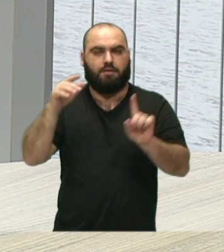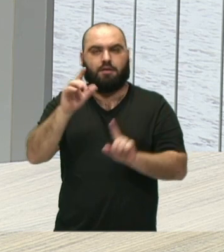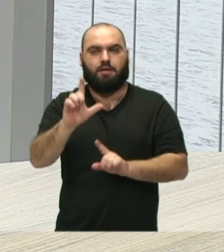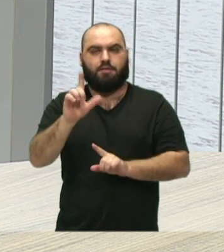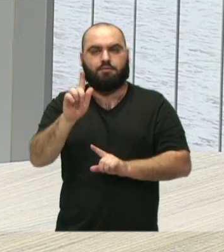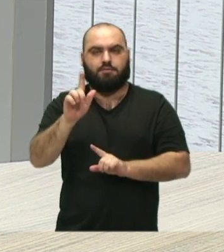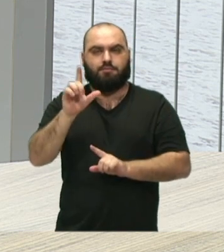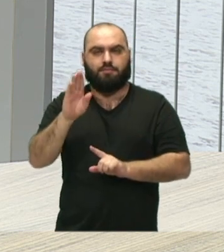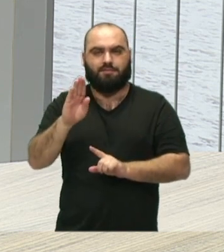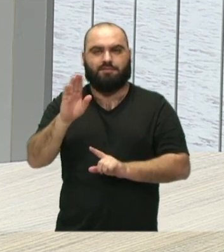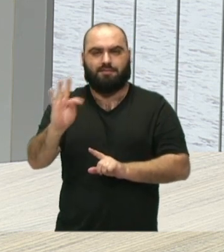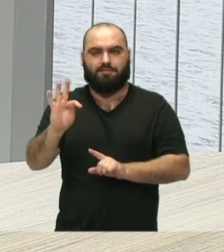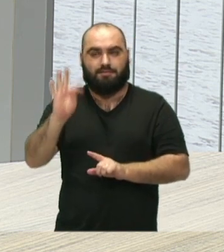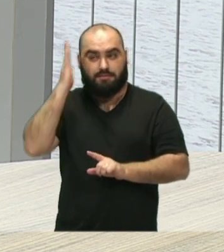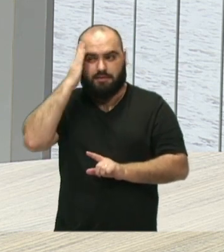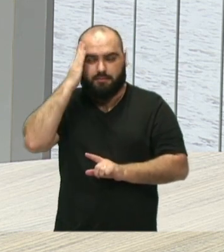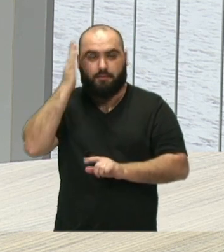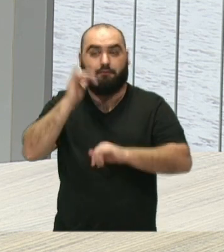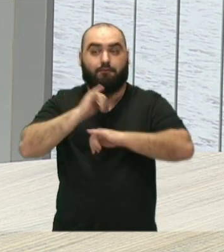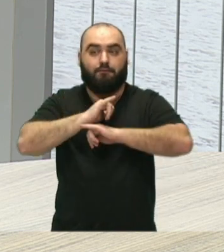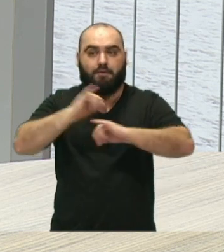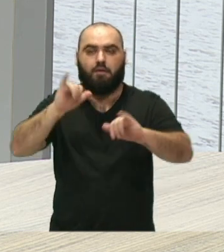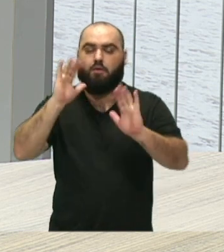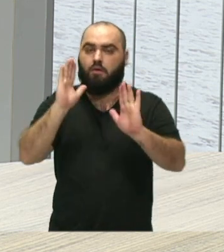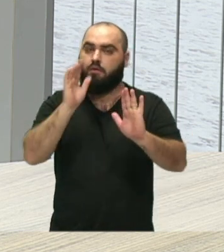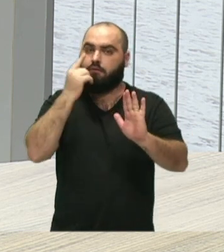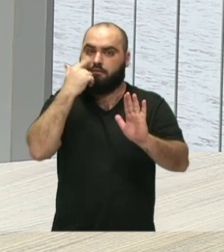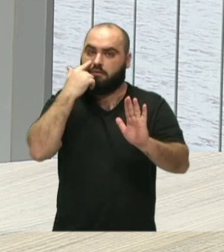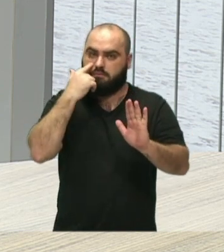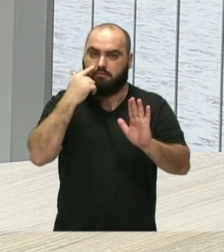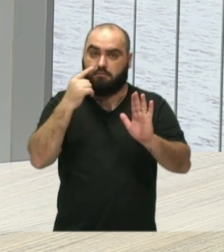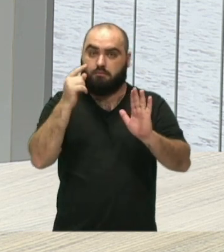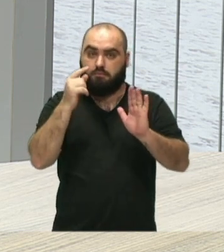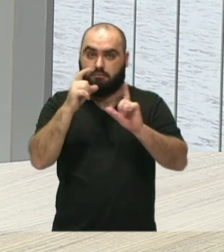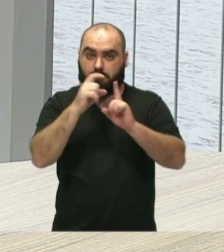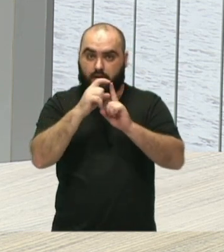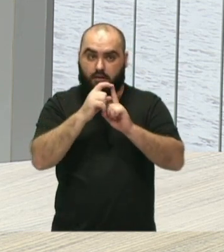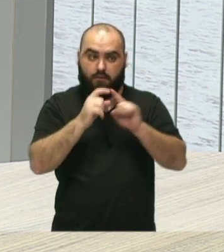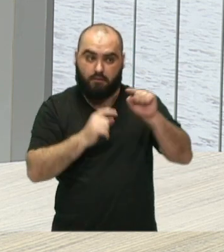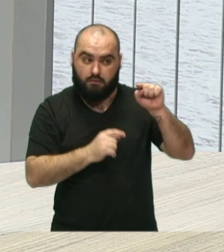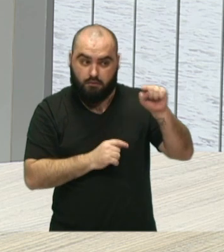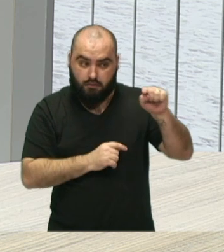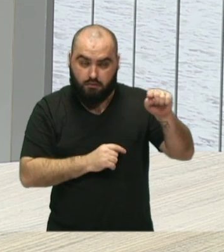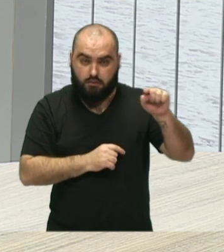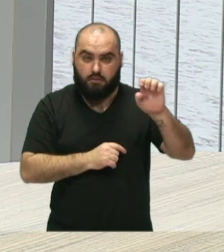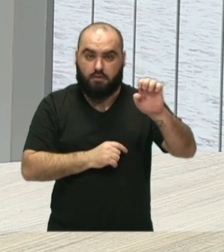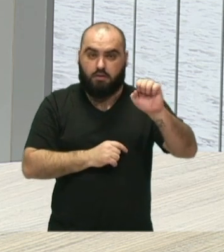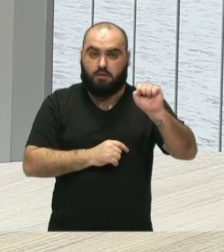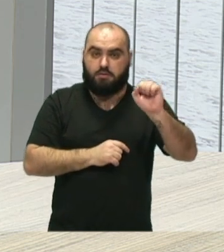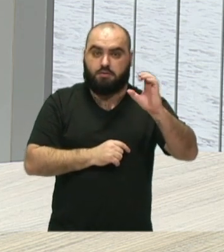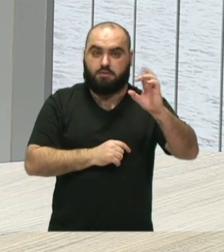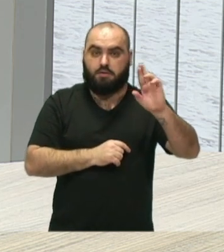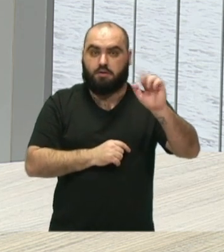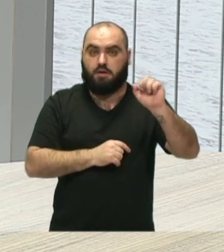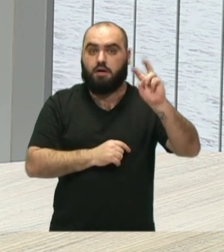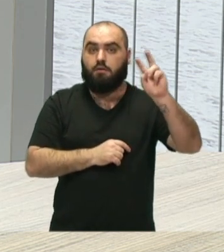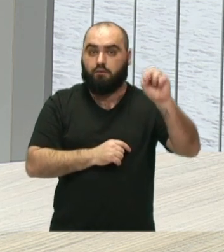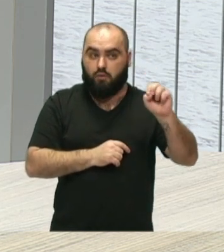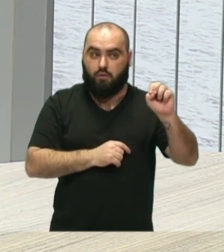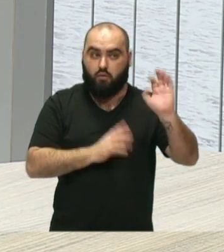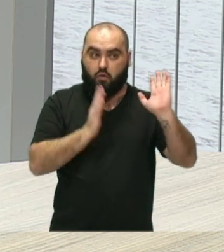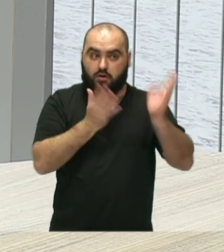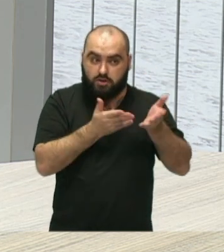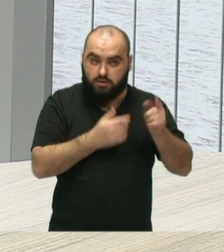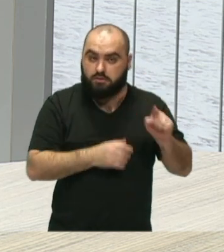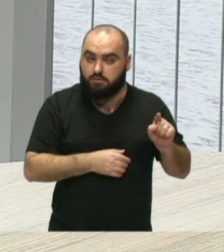para quem. Quando a gente fala no termo escravo, a gente está usando o se for verbo no presente.